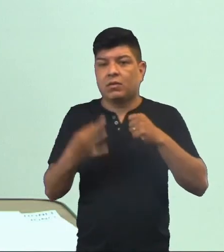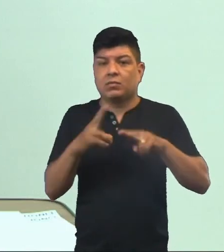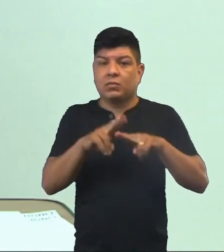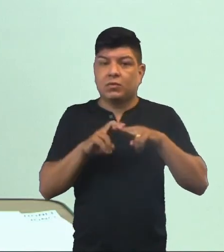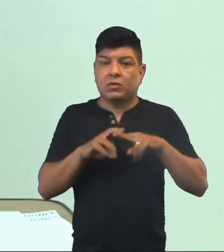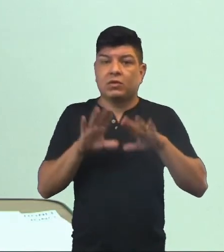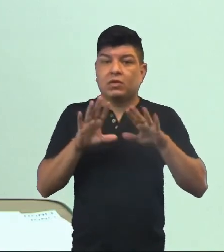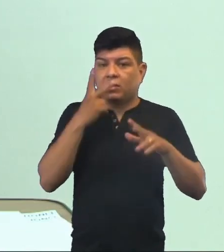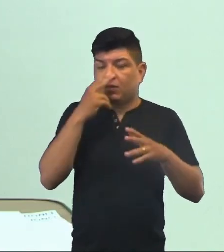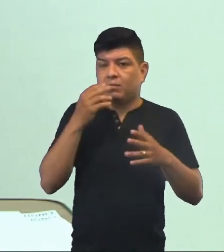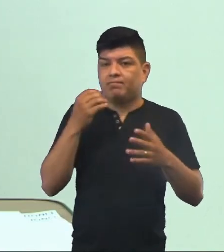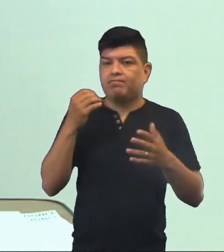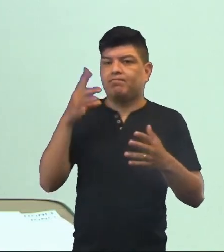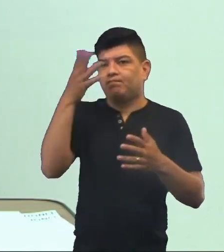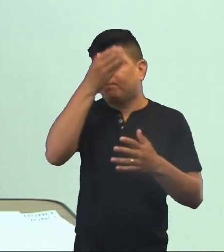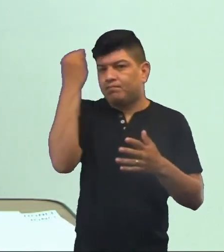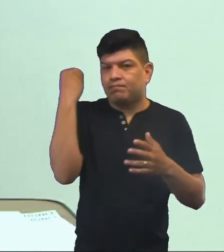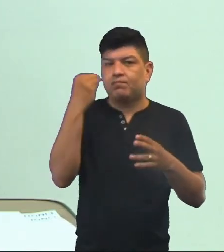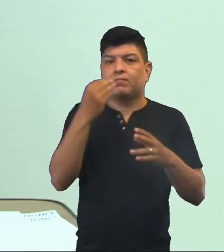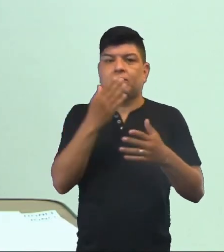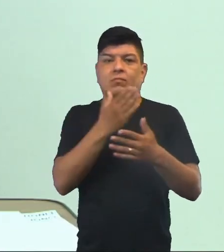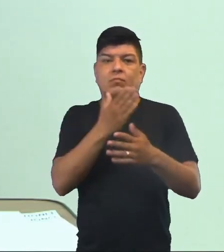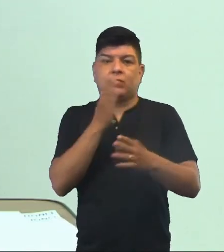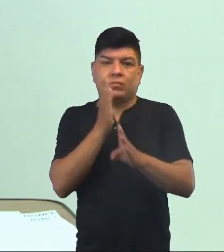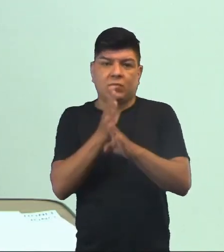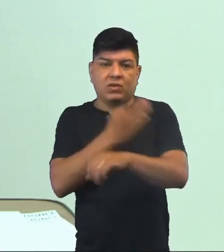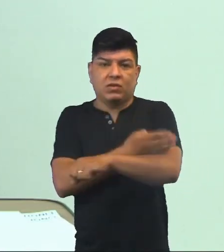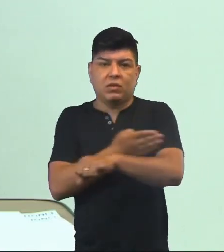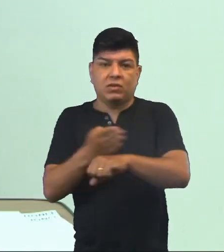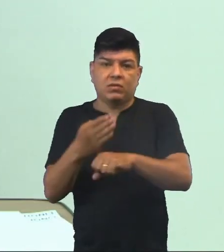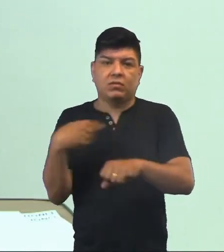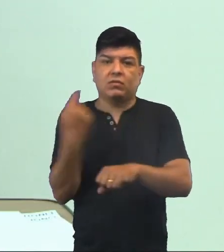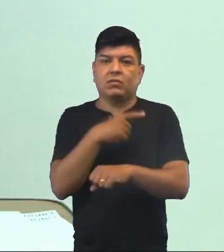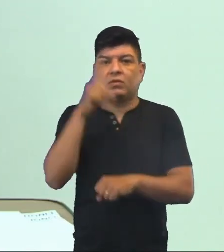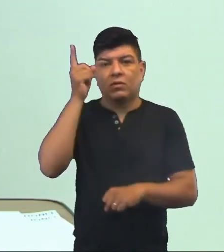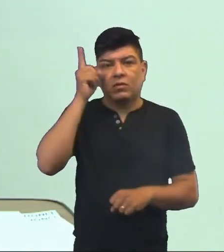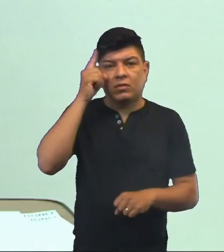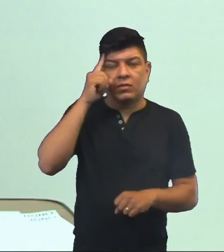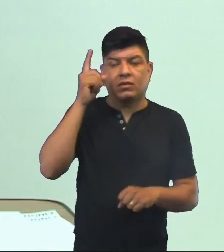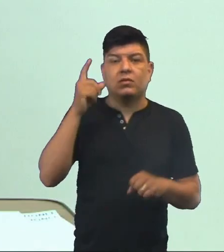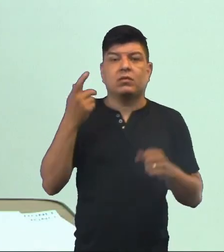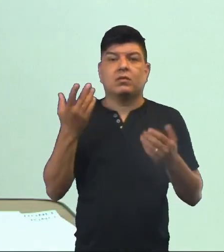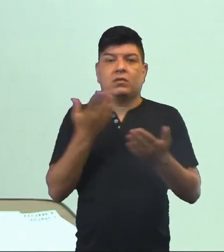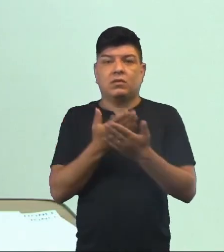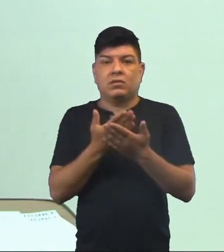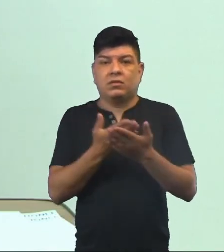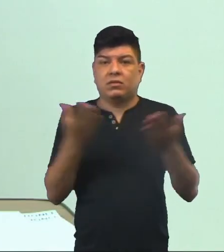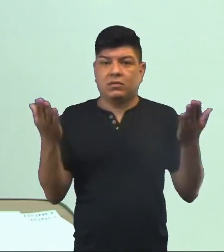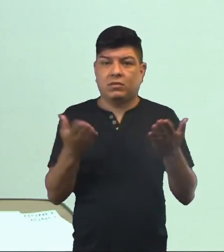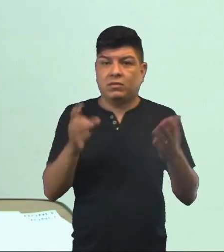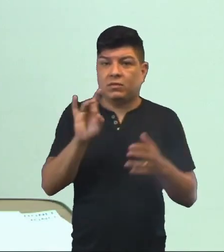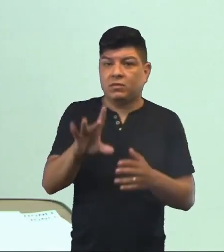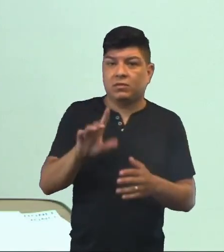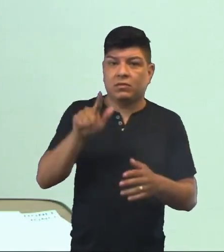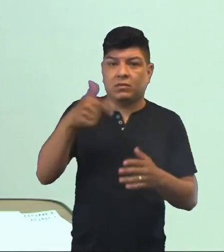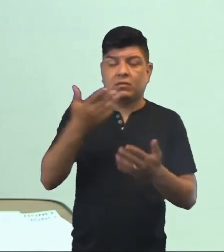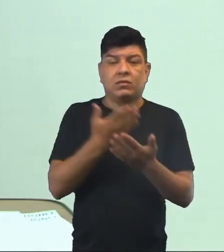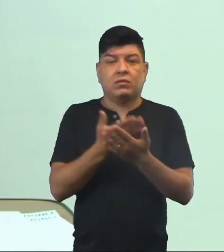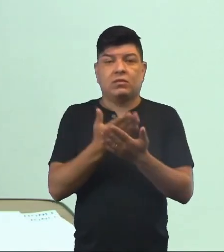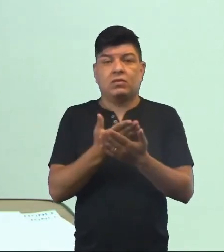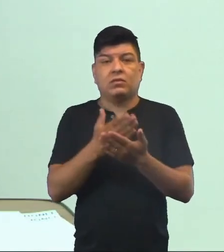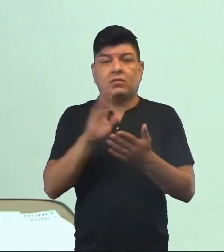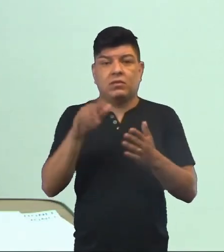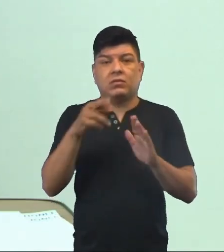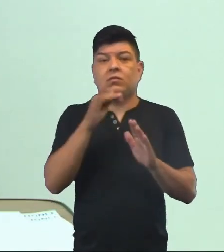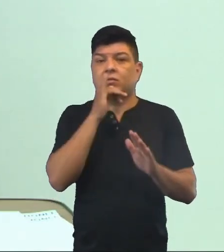E, às vezes, a gente deixa escapulir, né, devido a esses nossos costumes e nosso cotidiano. A nossa aula fica por aqui hoje. Na próxima aula eu vou te